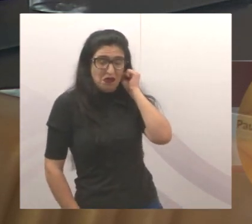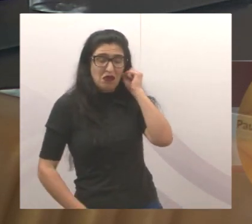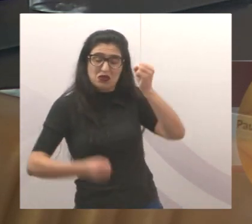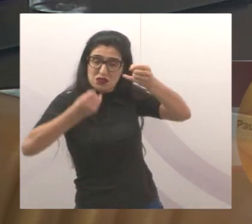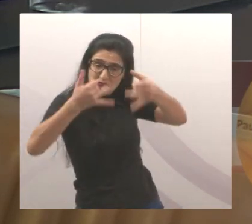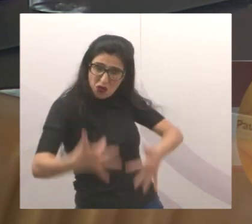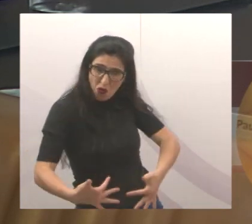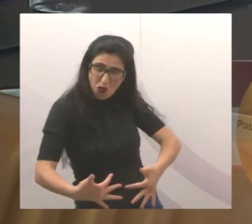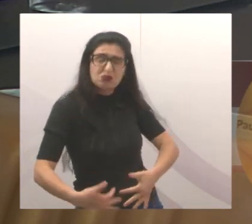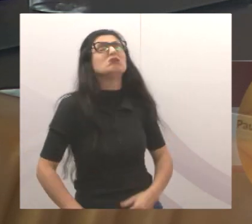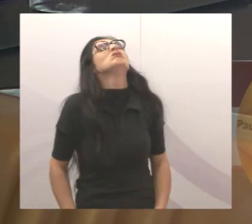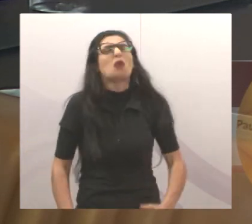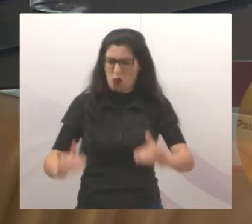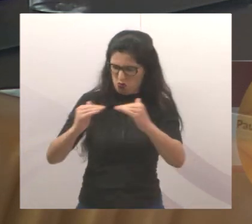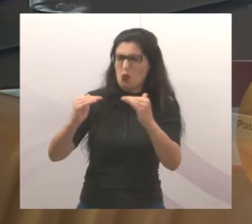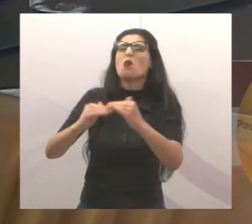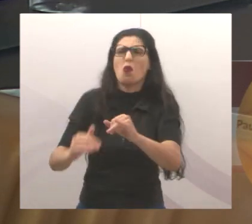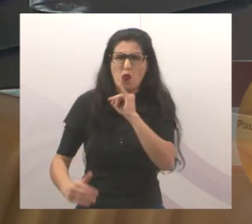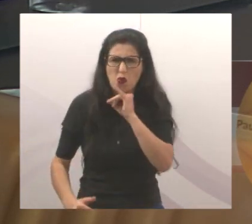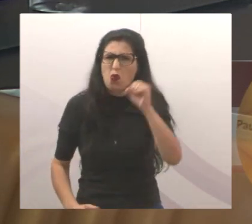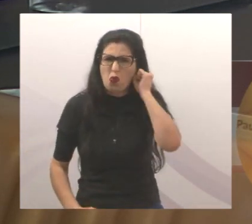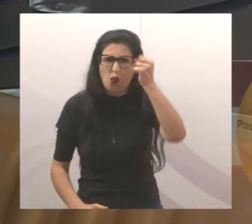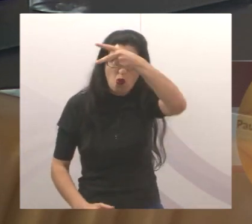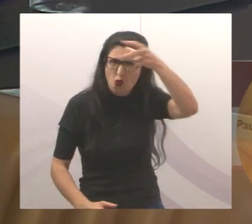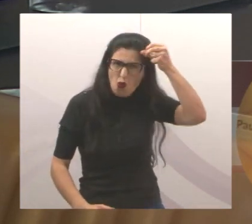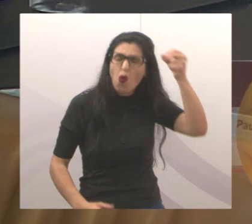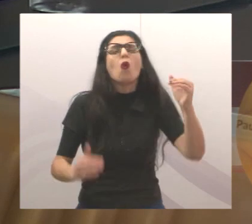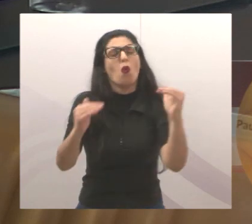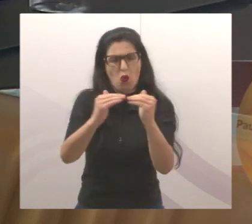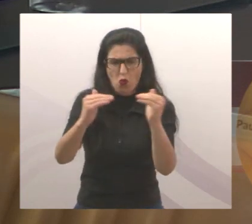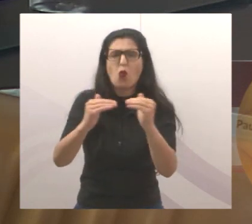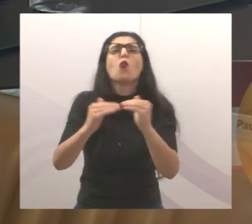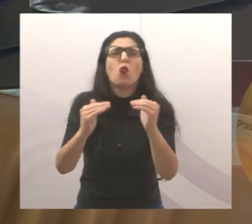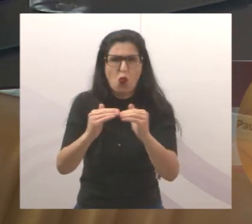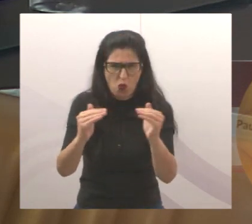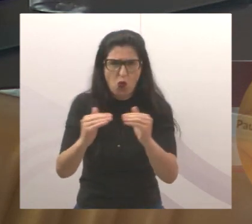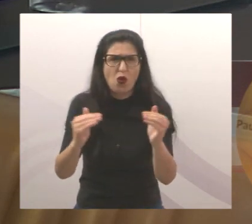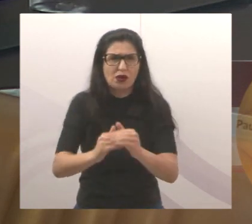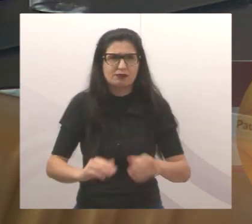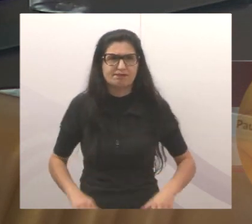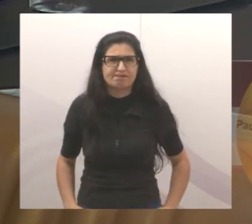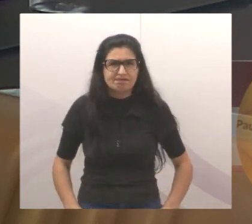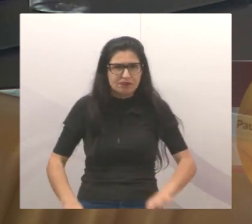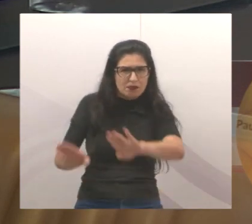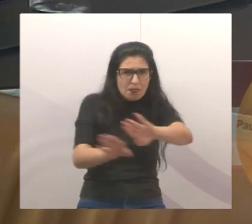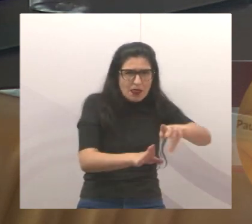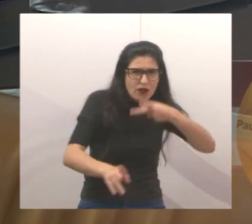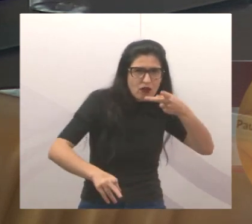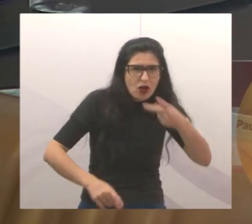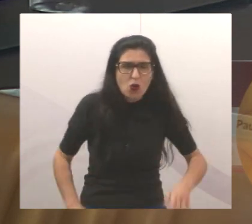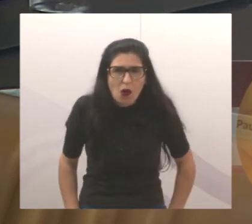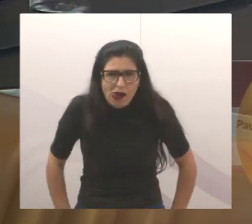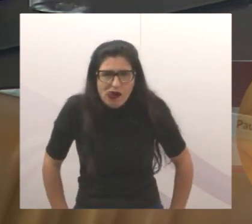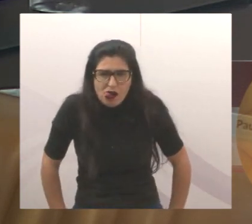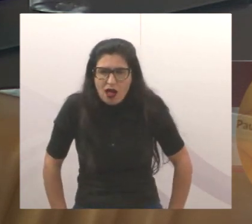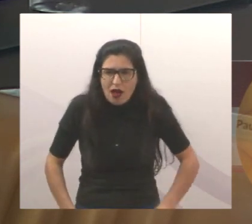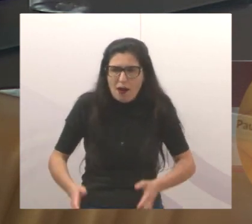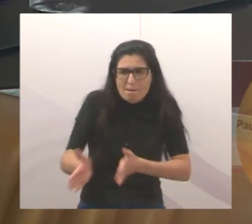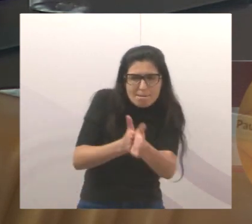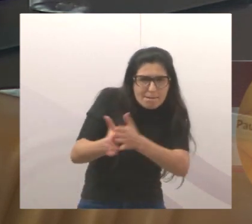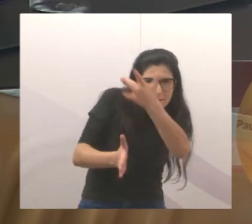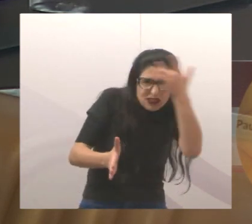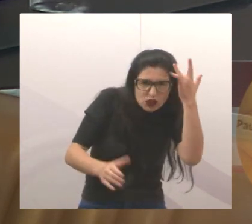e quando ele disse que está preparado para enfrentar os tubarões, os fortes, que mandam, e por isso, né,